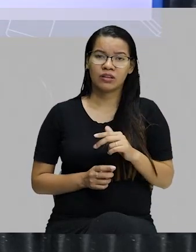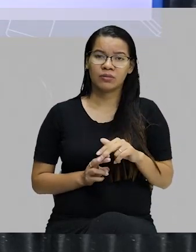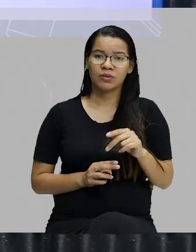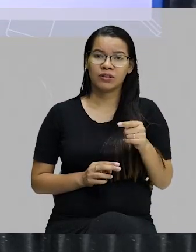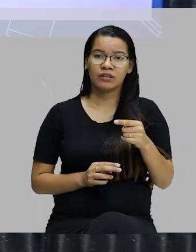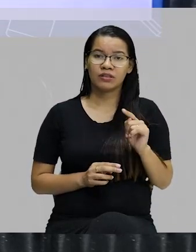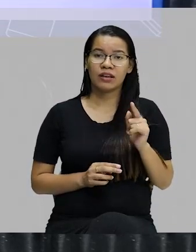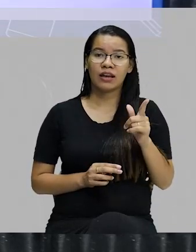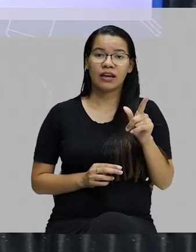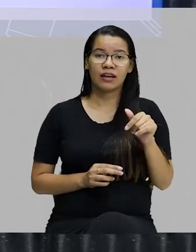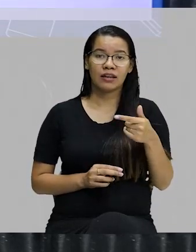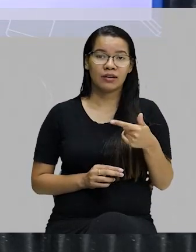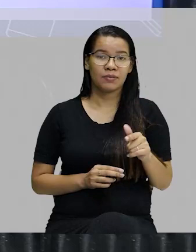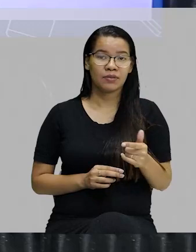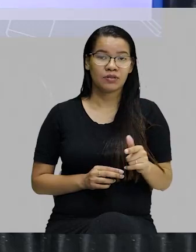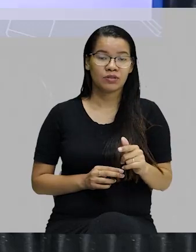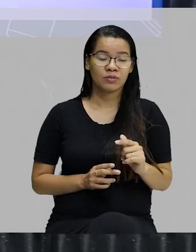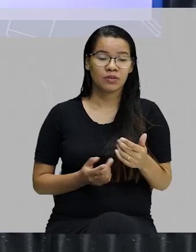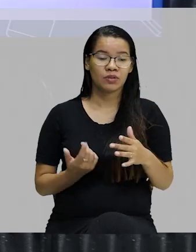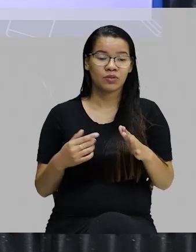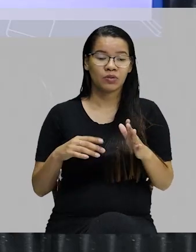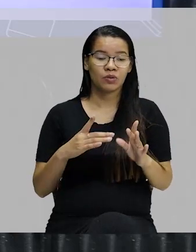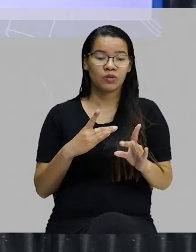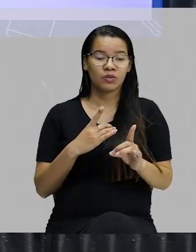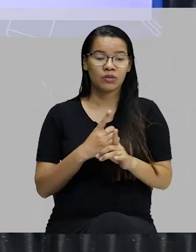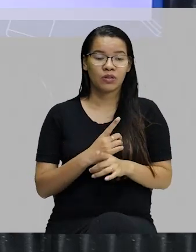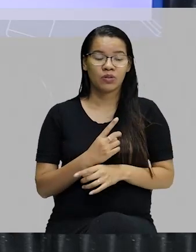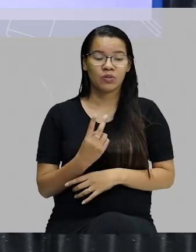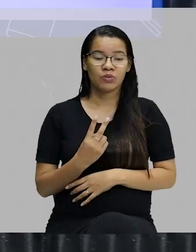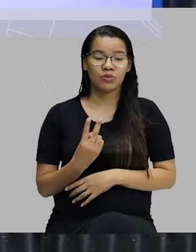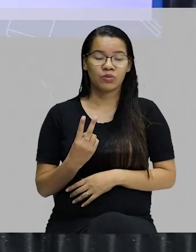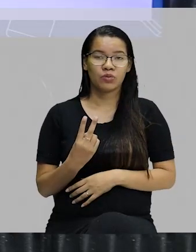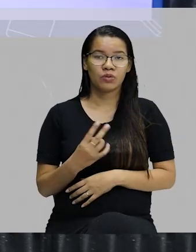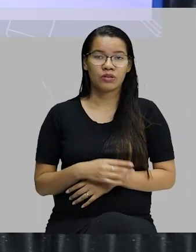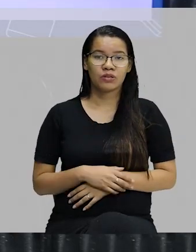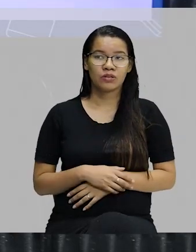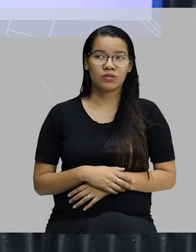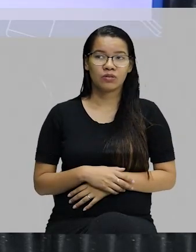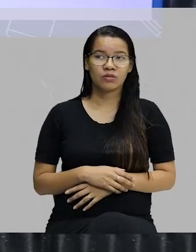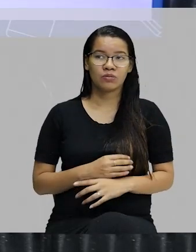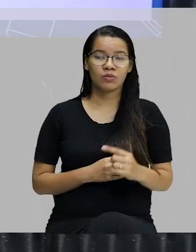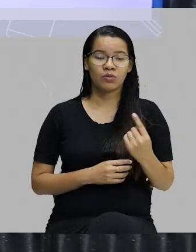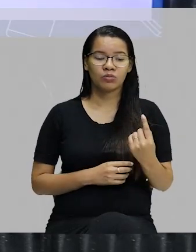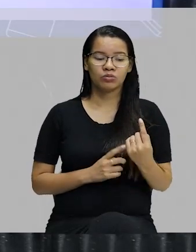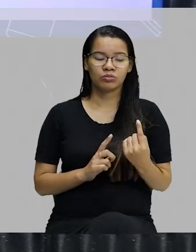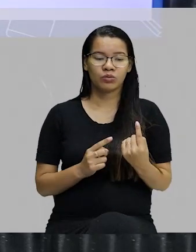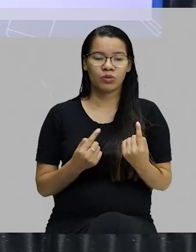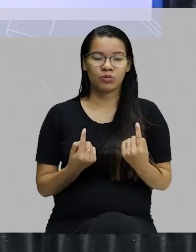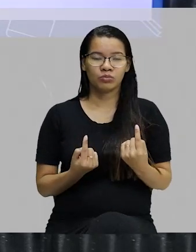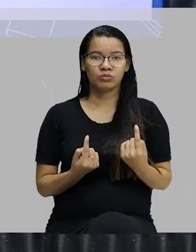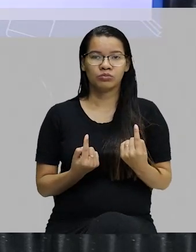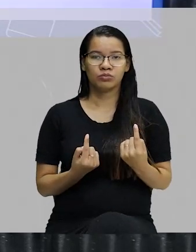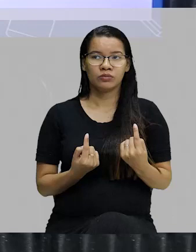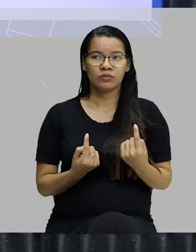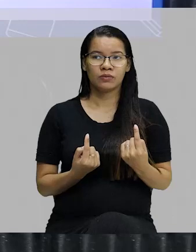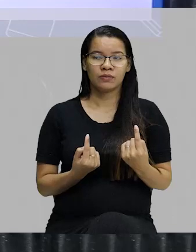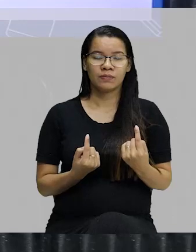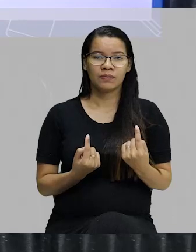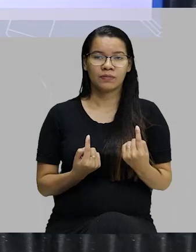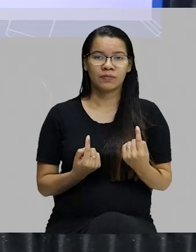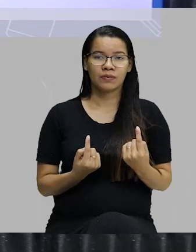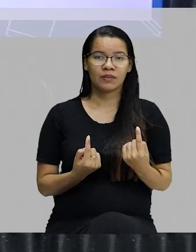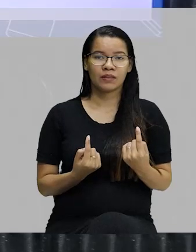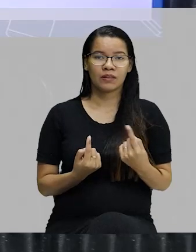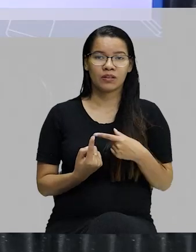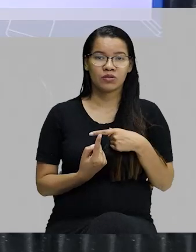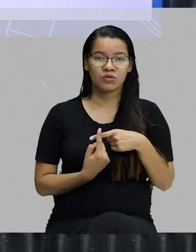repetido. Para chegar nesse 2, o que foi feito? Somou o 1 com o outro 1. Os dois que